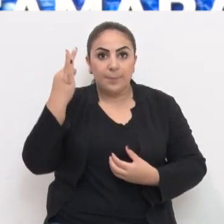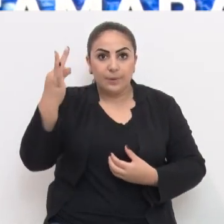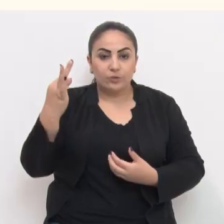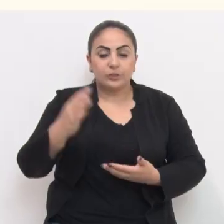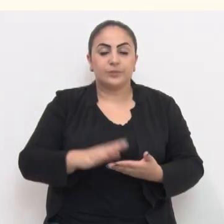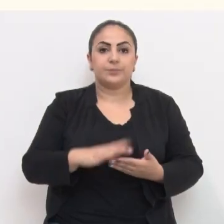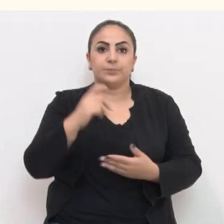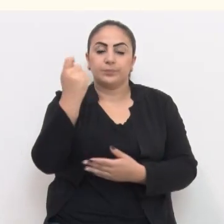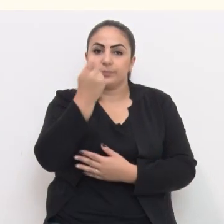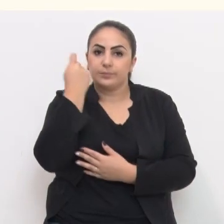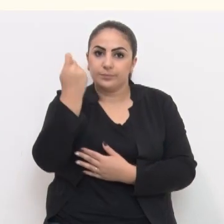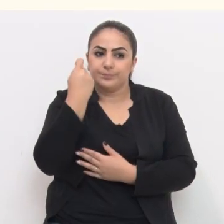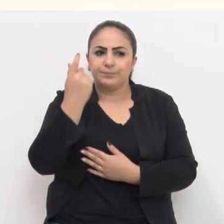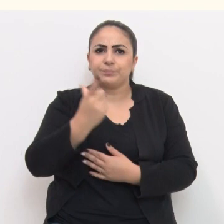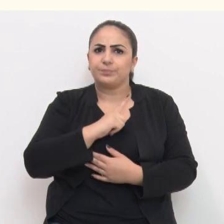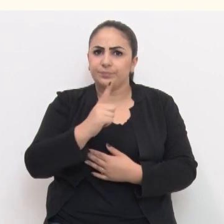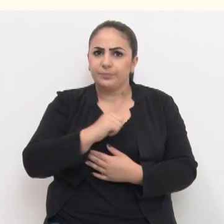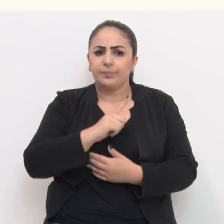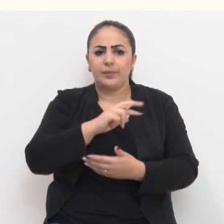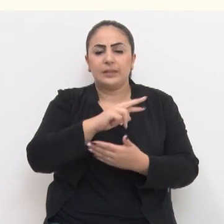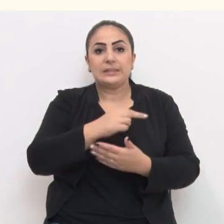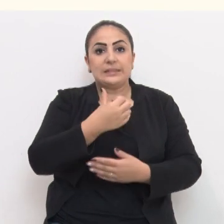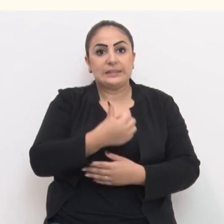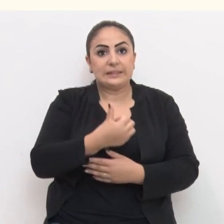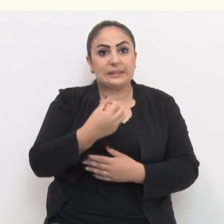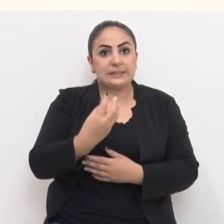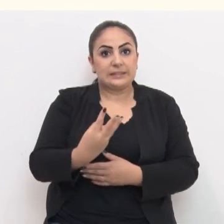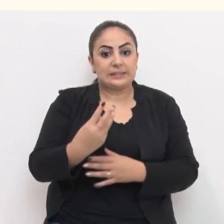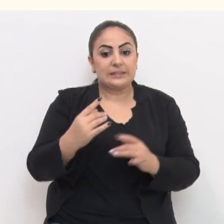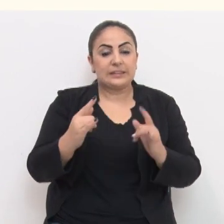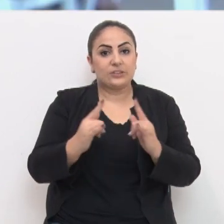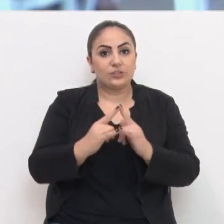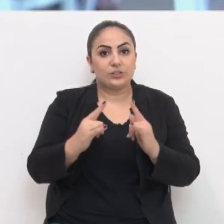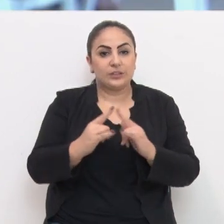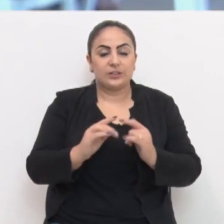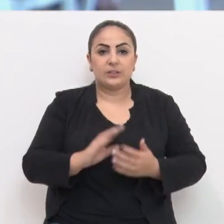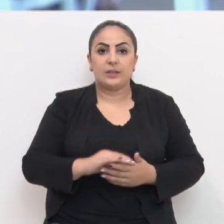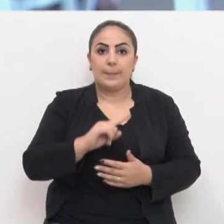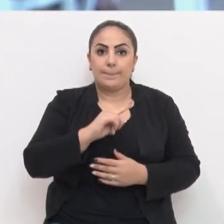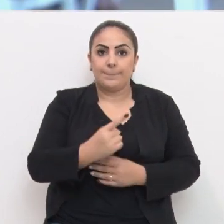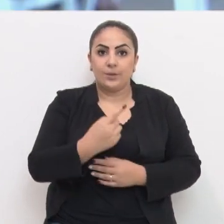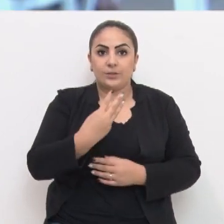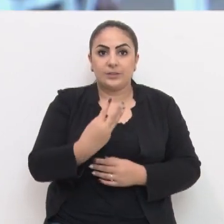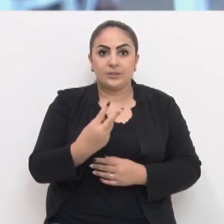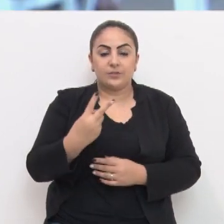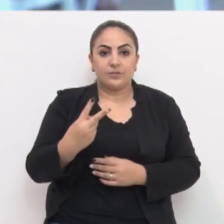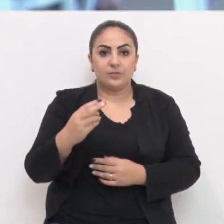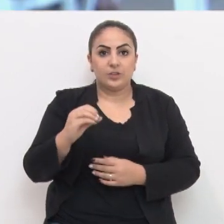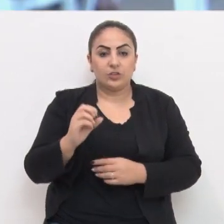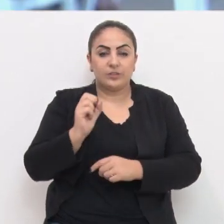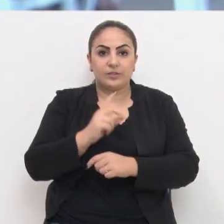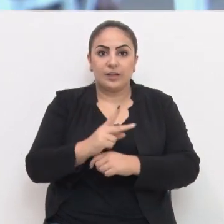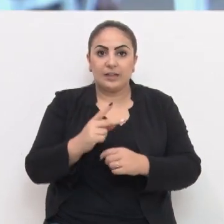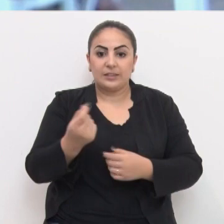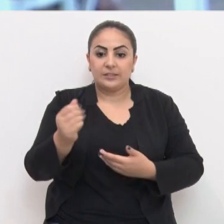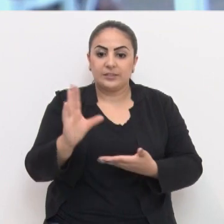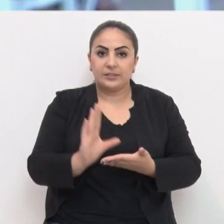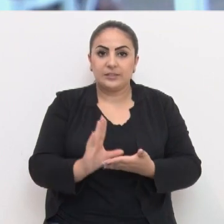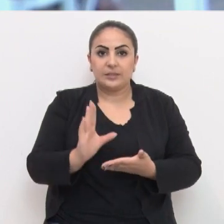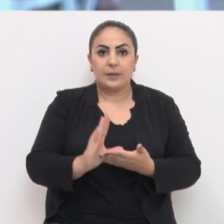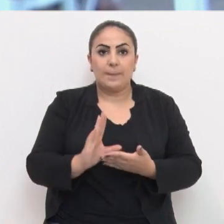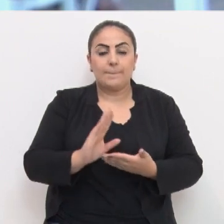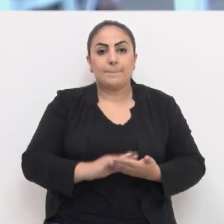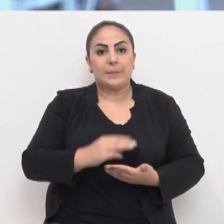terapêuticas. No Rio Grande do Sul, existem 63 entidades, com 1.320 vagas financiadas